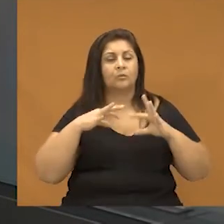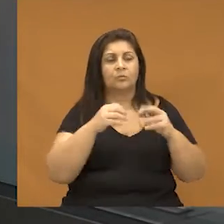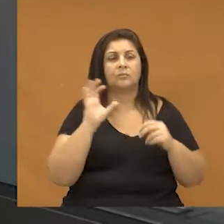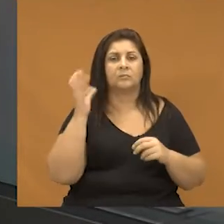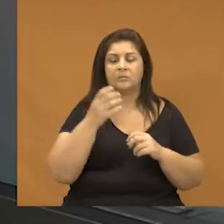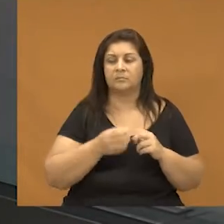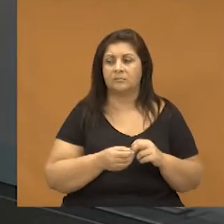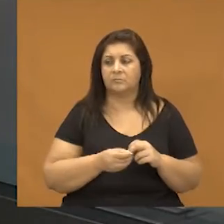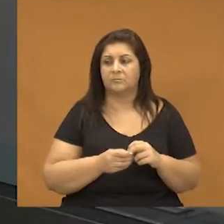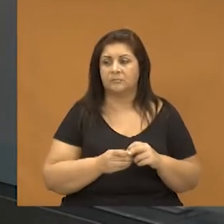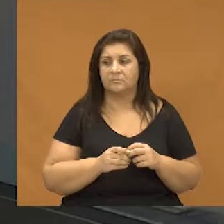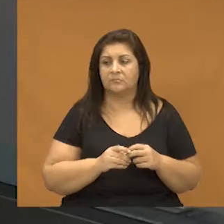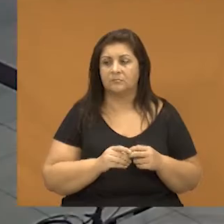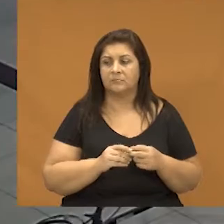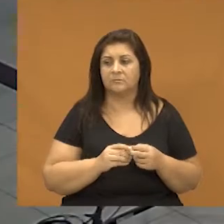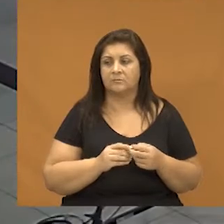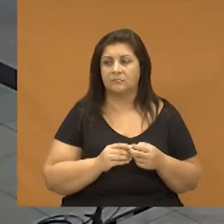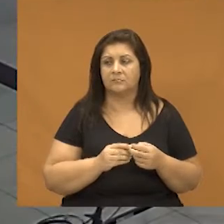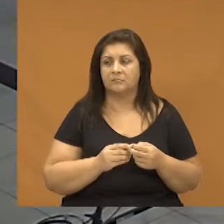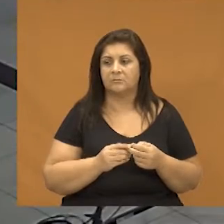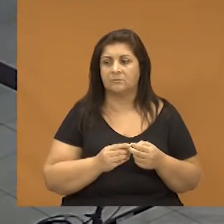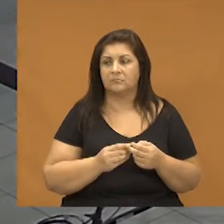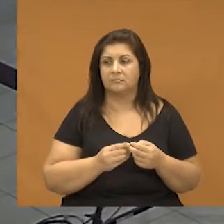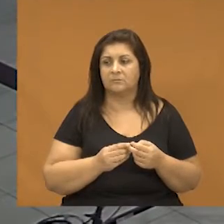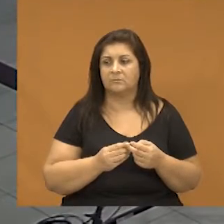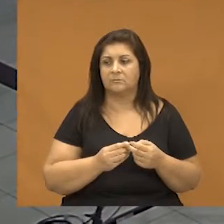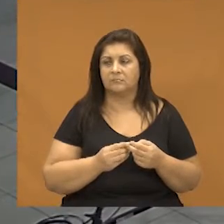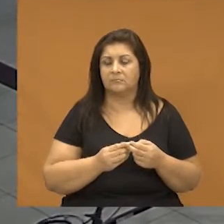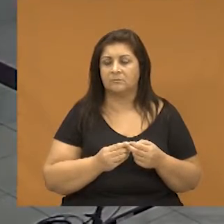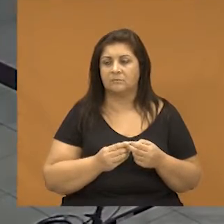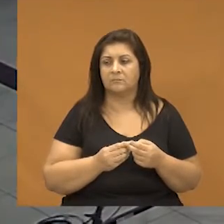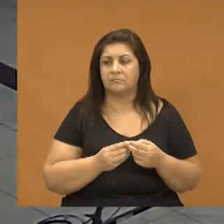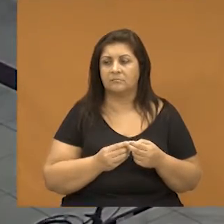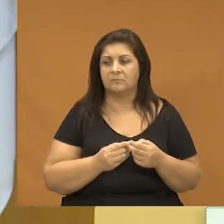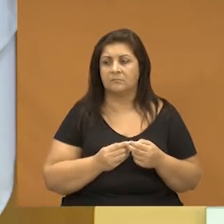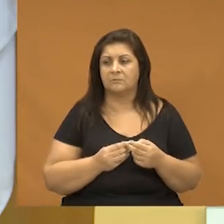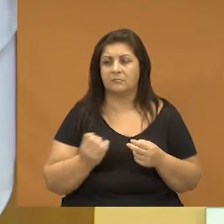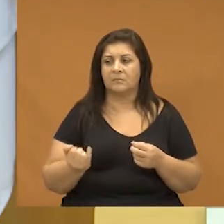cidade. Só para informar, daí eu vou falar, eu sei que passou o tempo, mas como foi o tempo, eu queria mais, eu acho que é